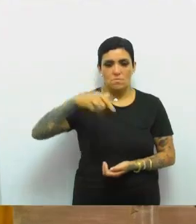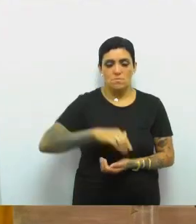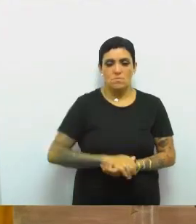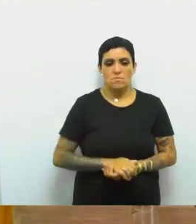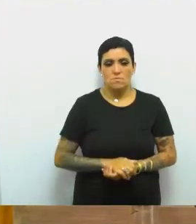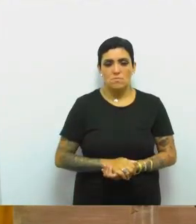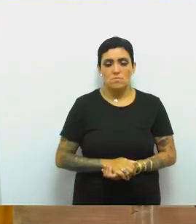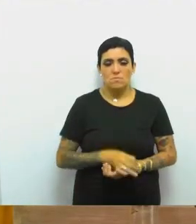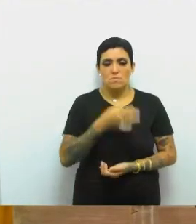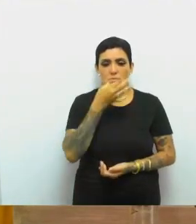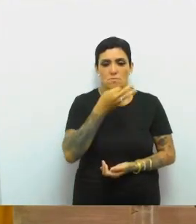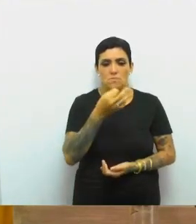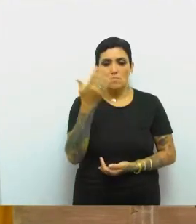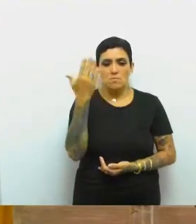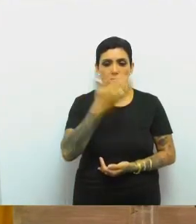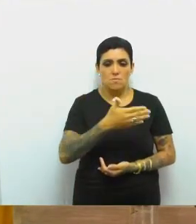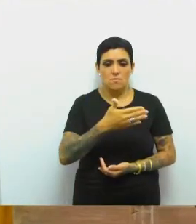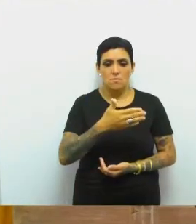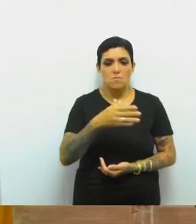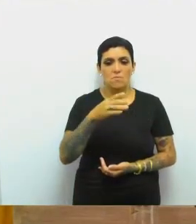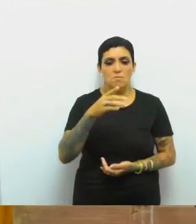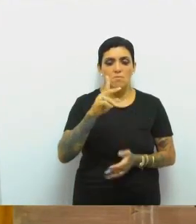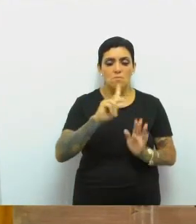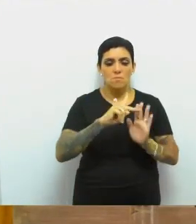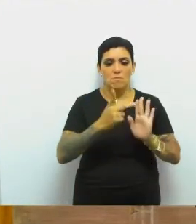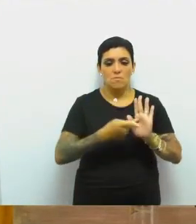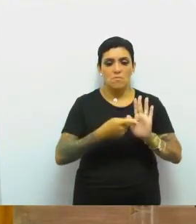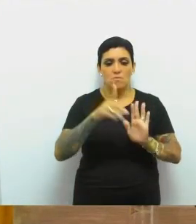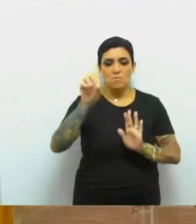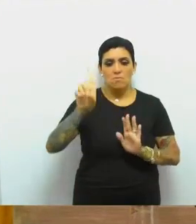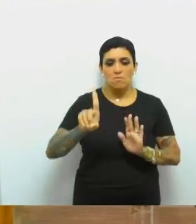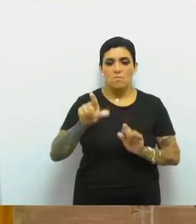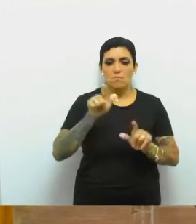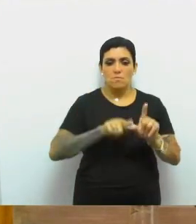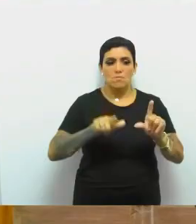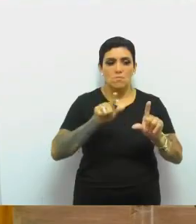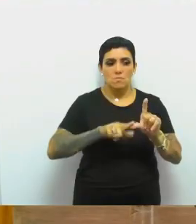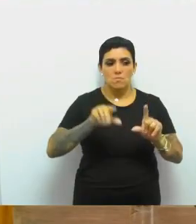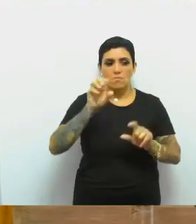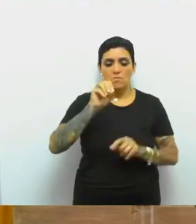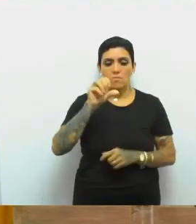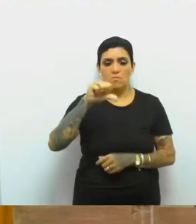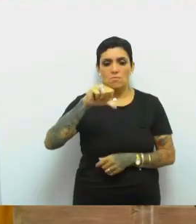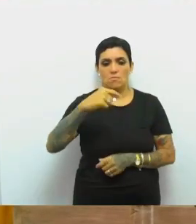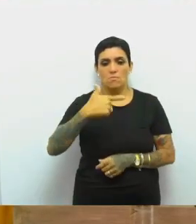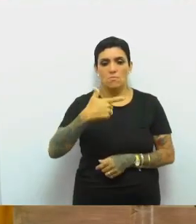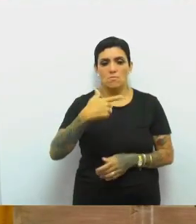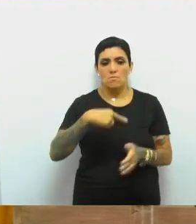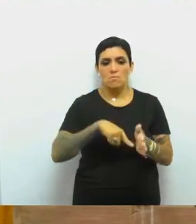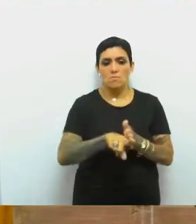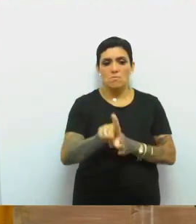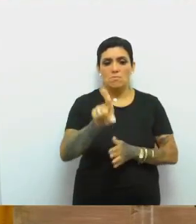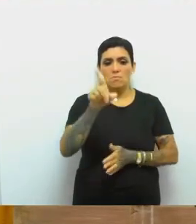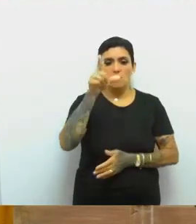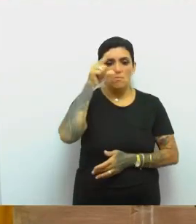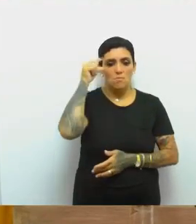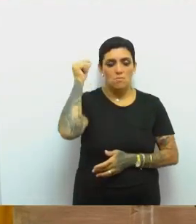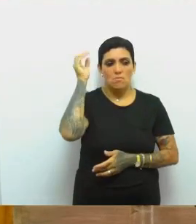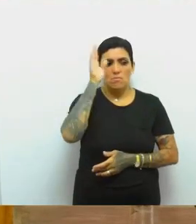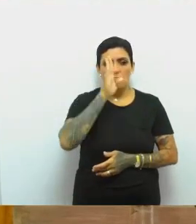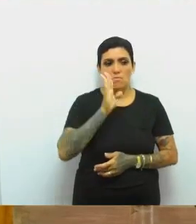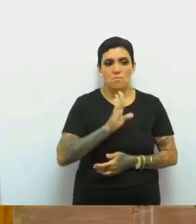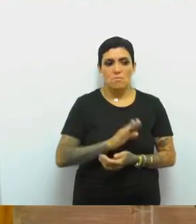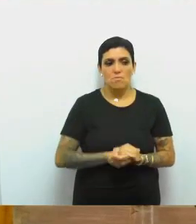pela aprovação do projeto de Decreto Legislativo 092, de autoria da vereadora Tite Brasil, que dispõe